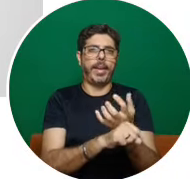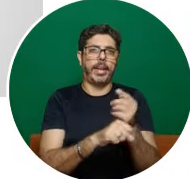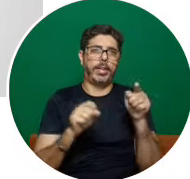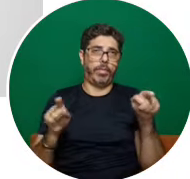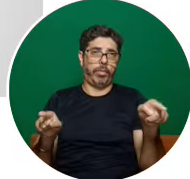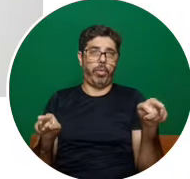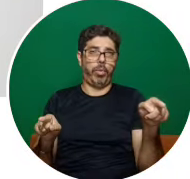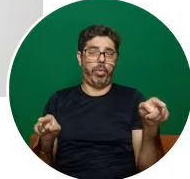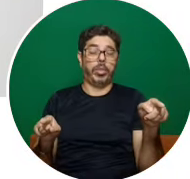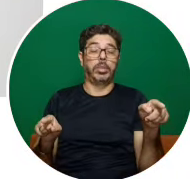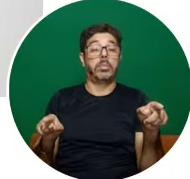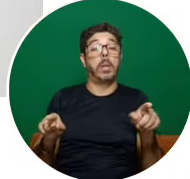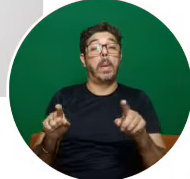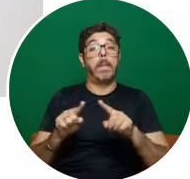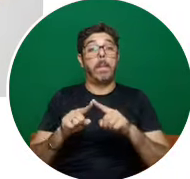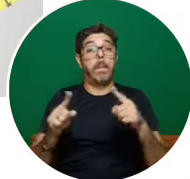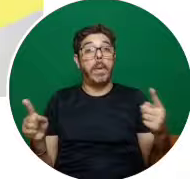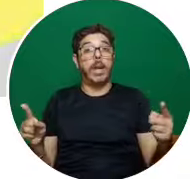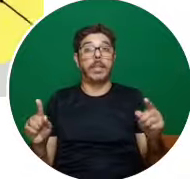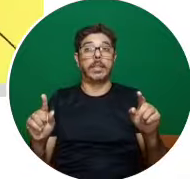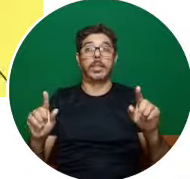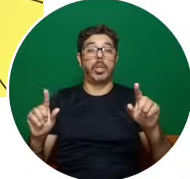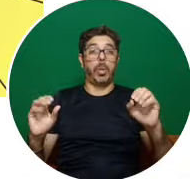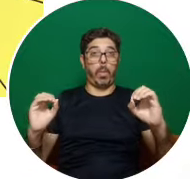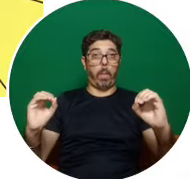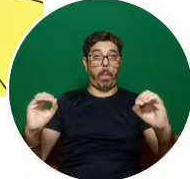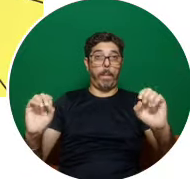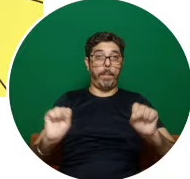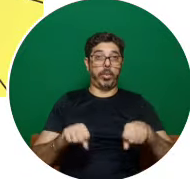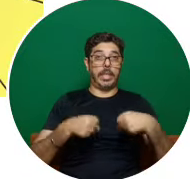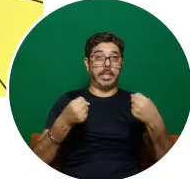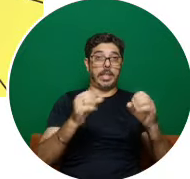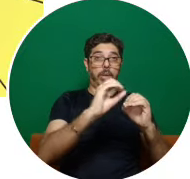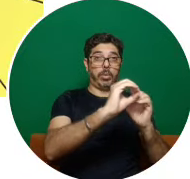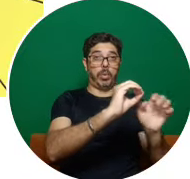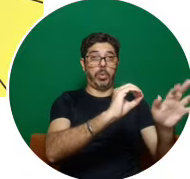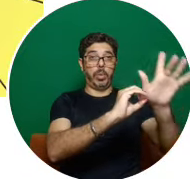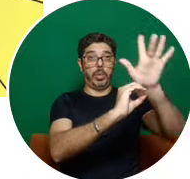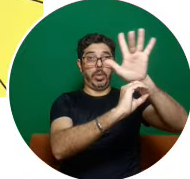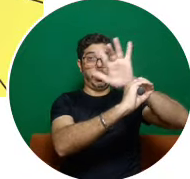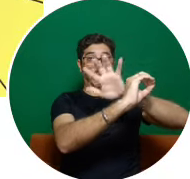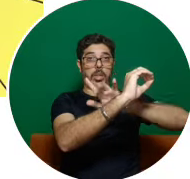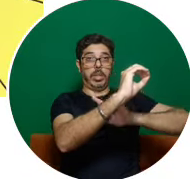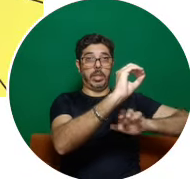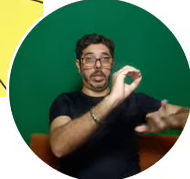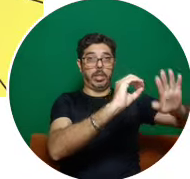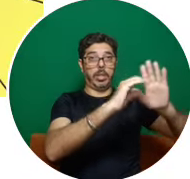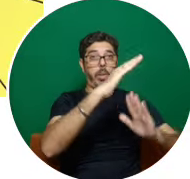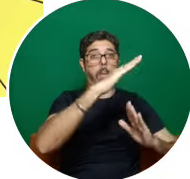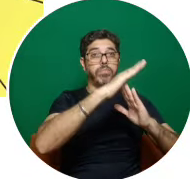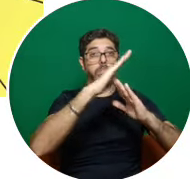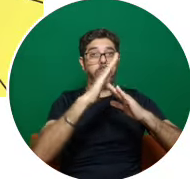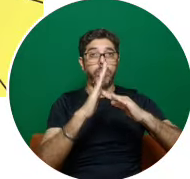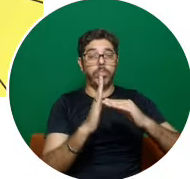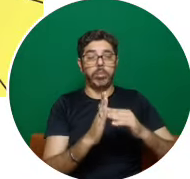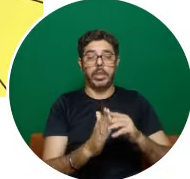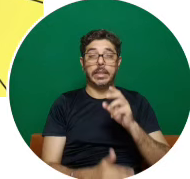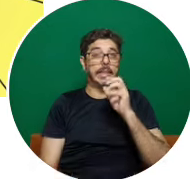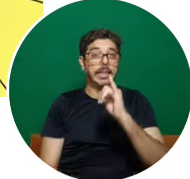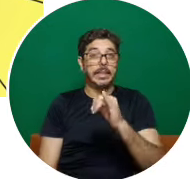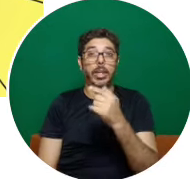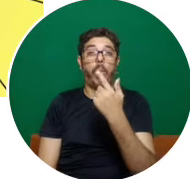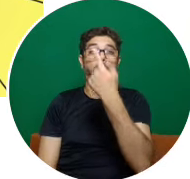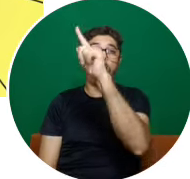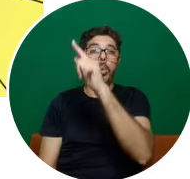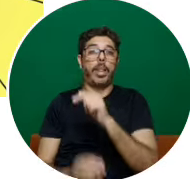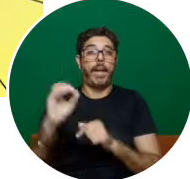mesma forma que o campo elétrico, o potencial vai preencher o espaço ao redor das cargas-fonte. Ele vai existir, mesmo que